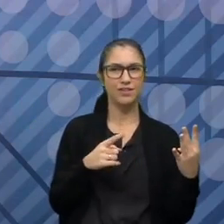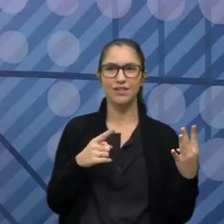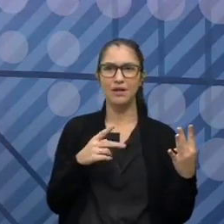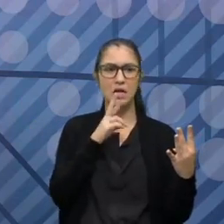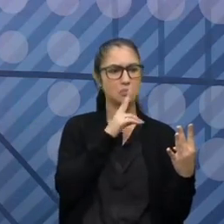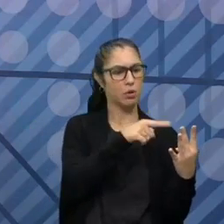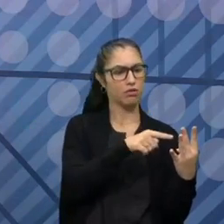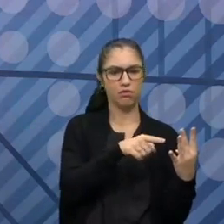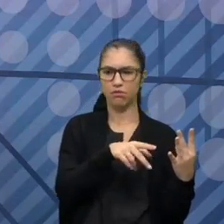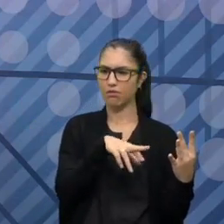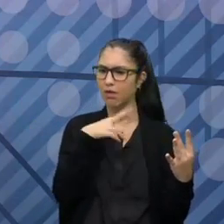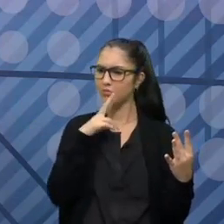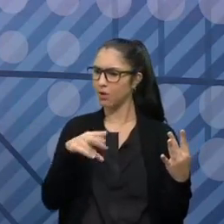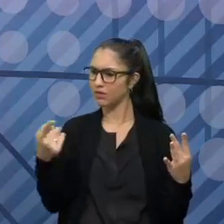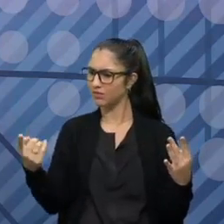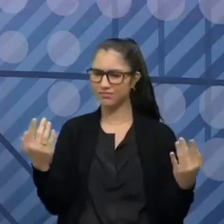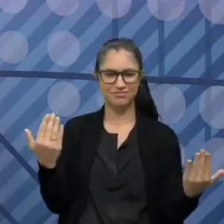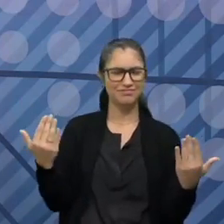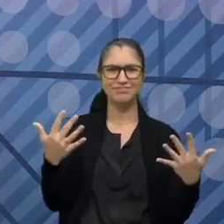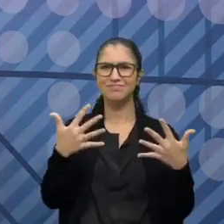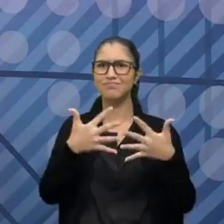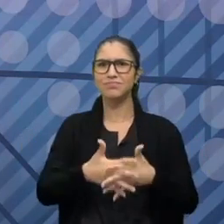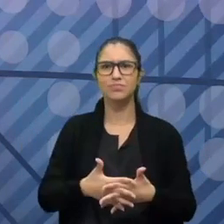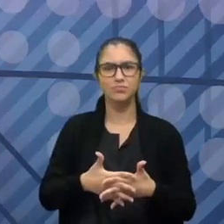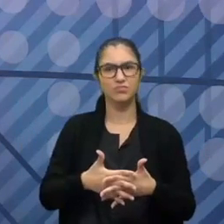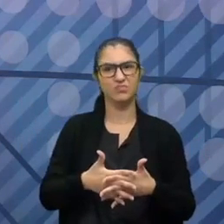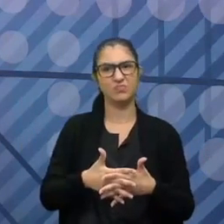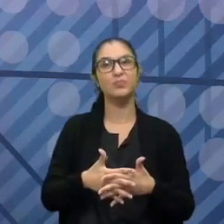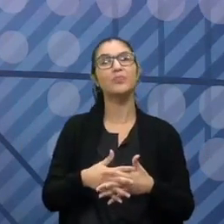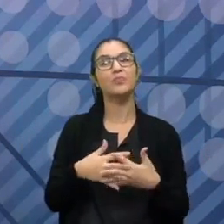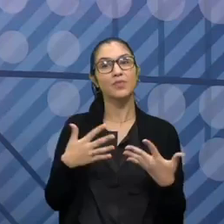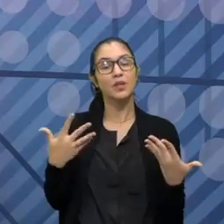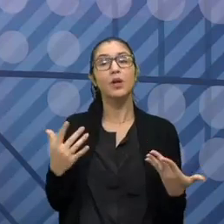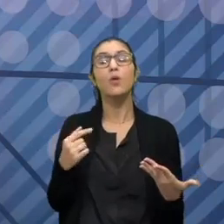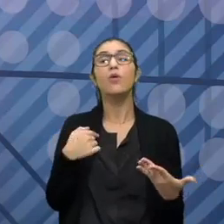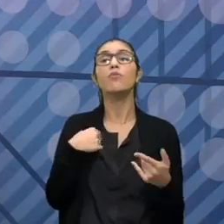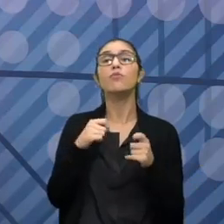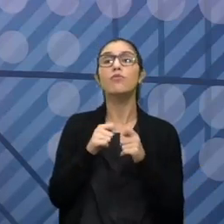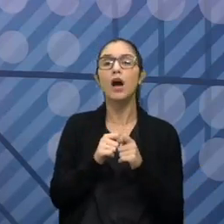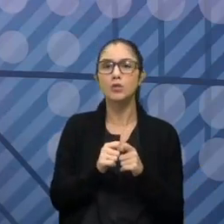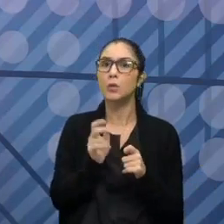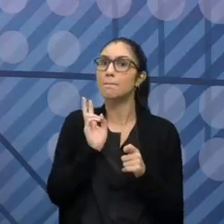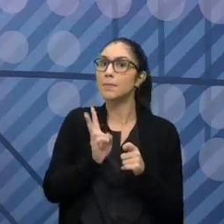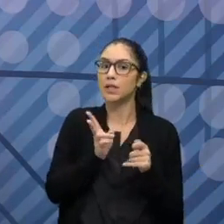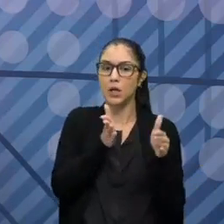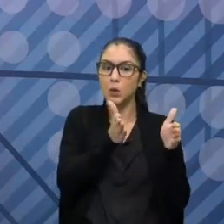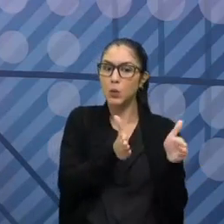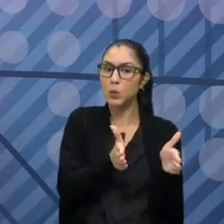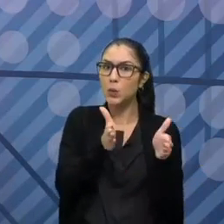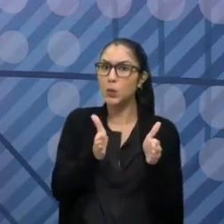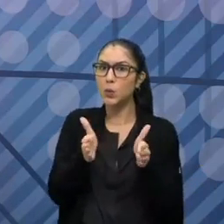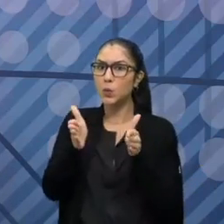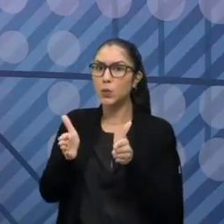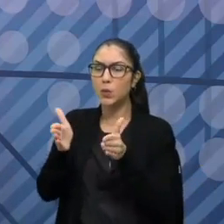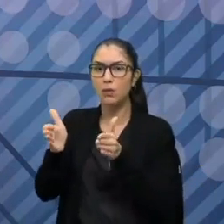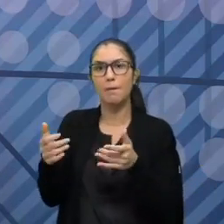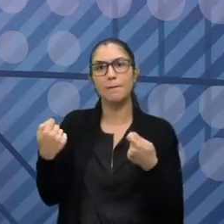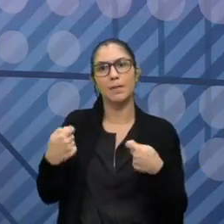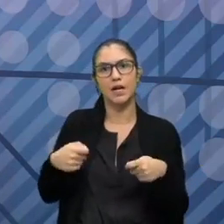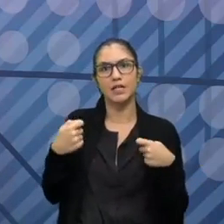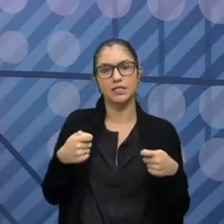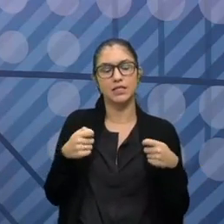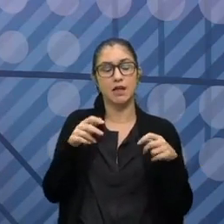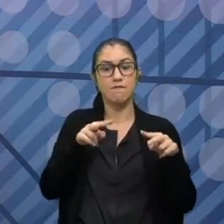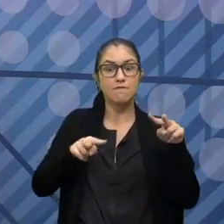hora a resposta está aqui. Isso dificulta para o aluno surdo, tá? Então, o que eu faço? Eu mantenho tudo no mesmo lugar, no mesmo